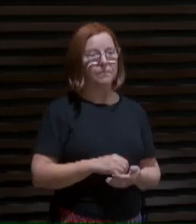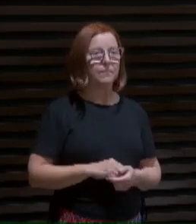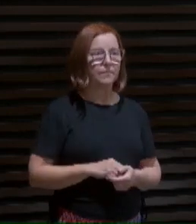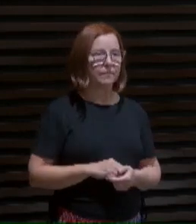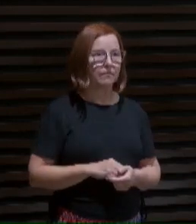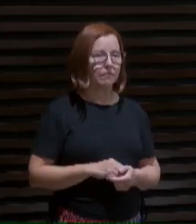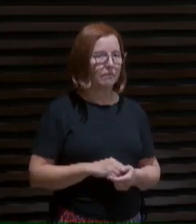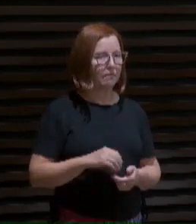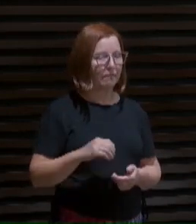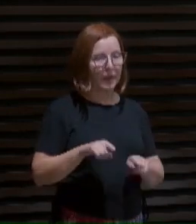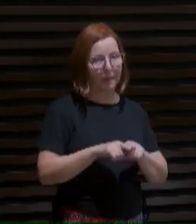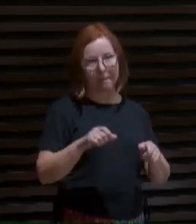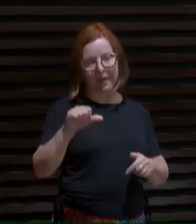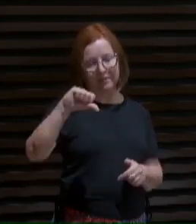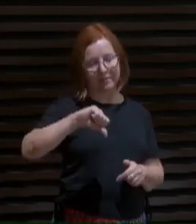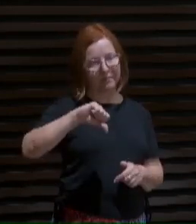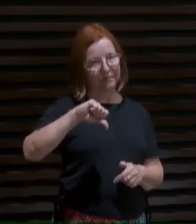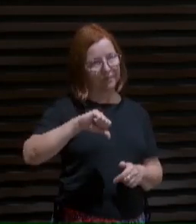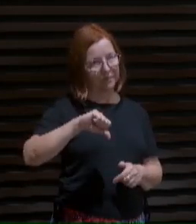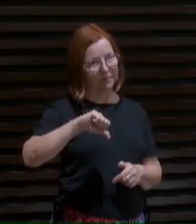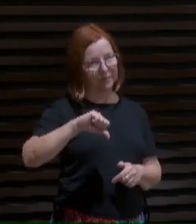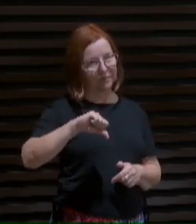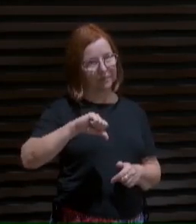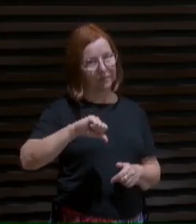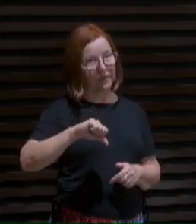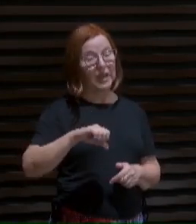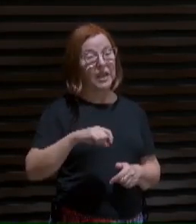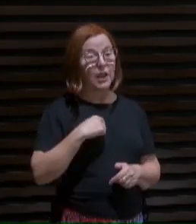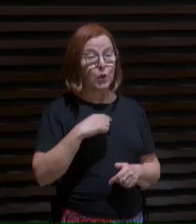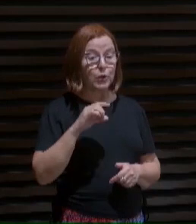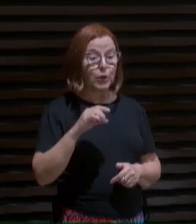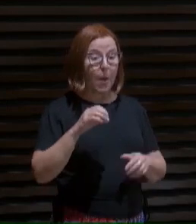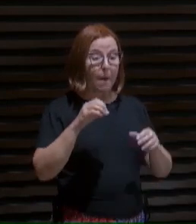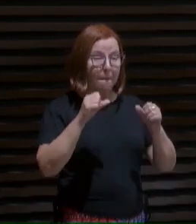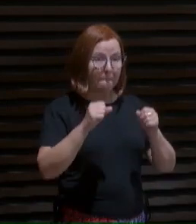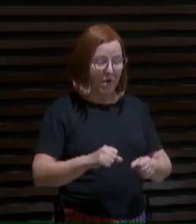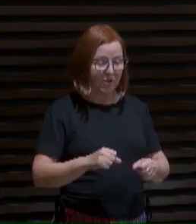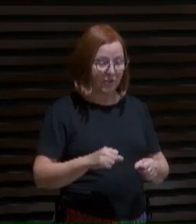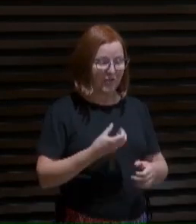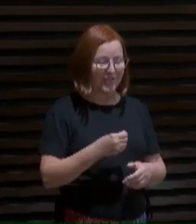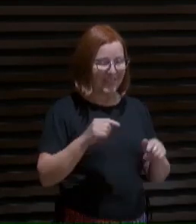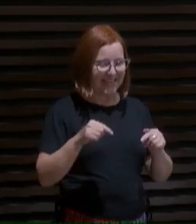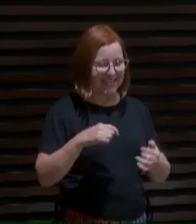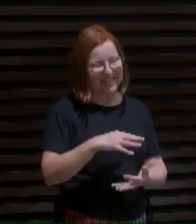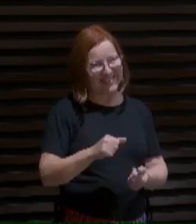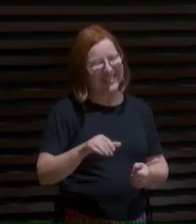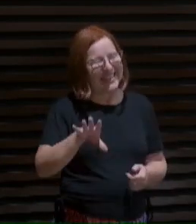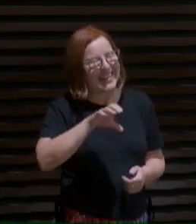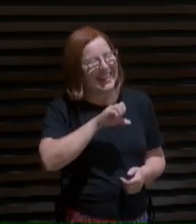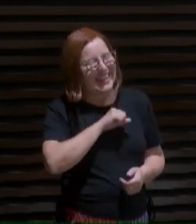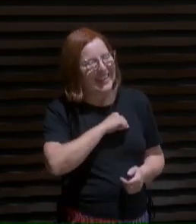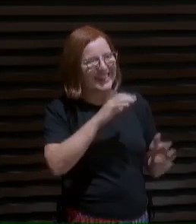Não vai, meu irmão. Eu só posso viver nesse mundo amando a Jesus Cristo.